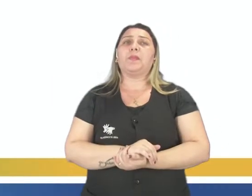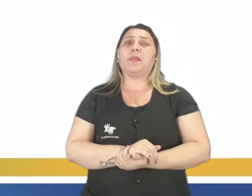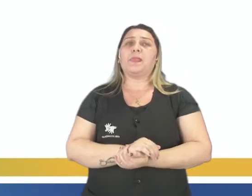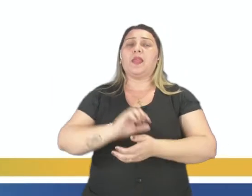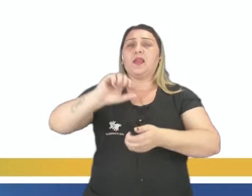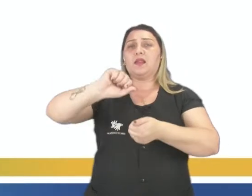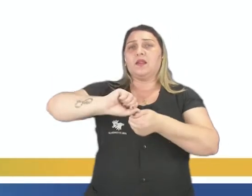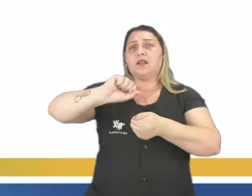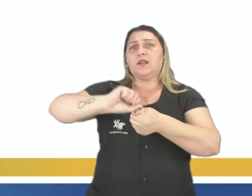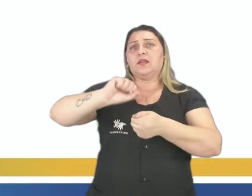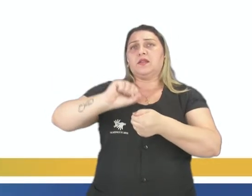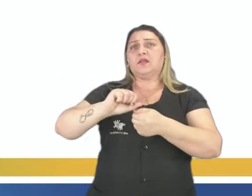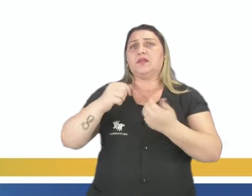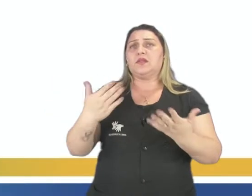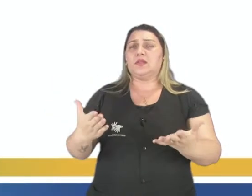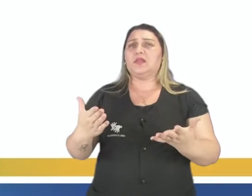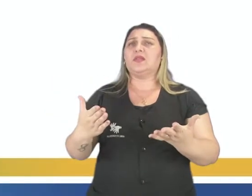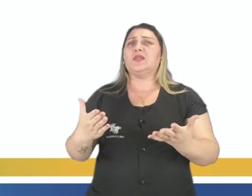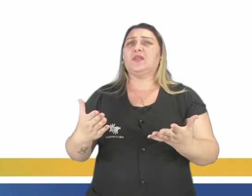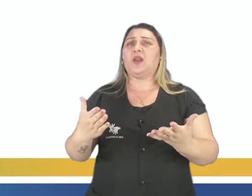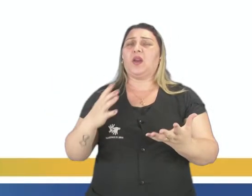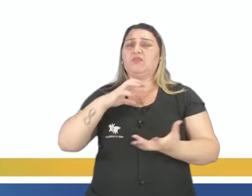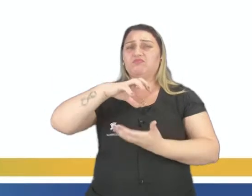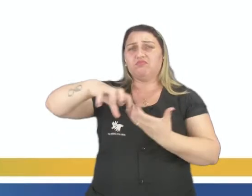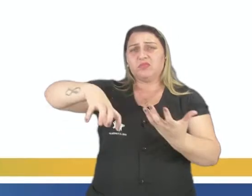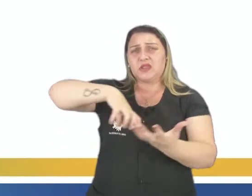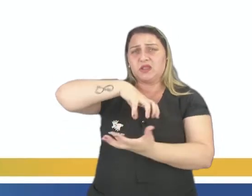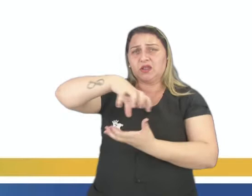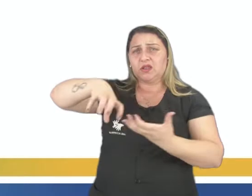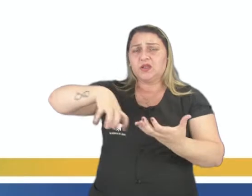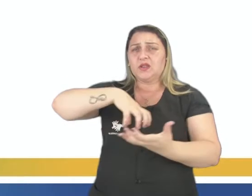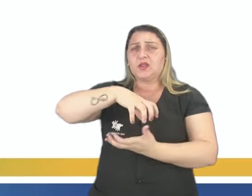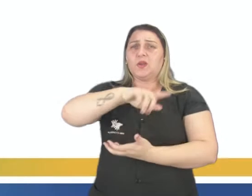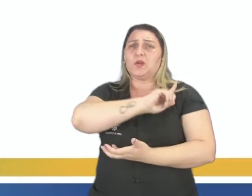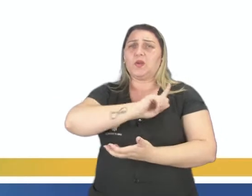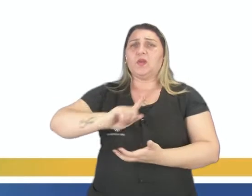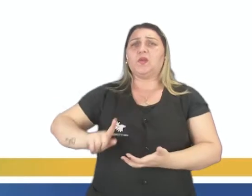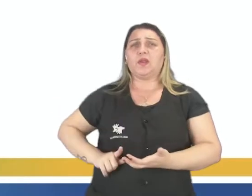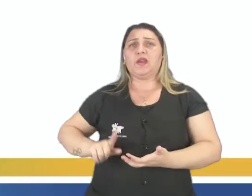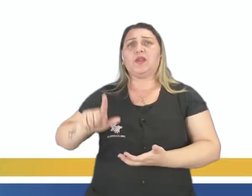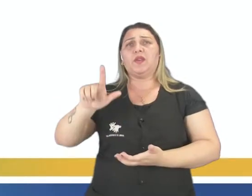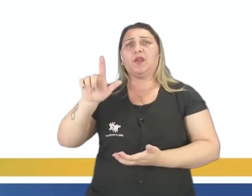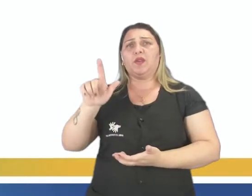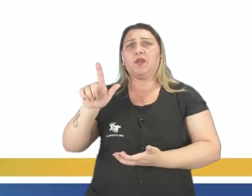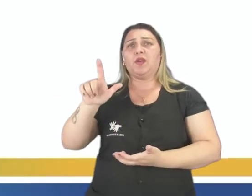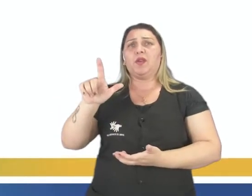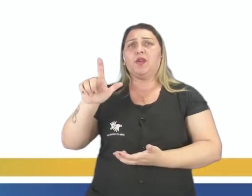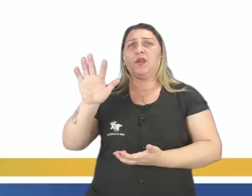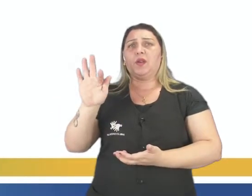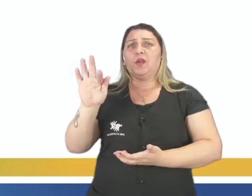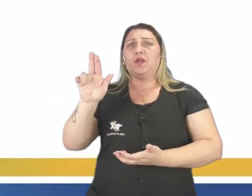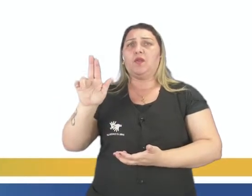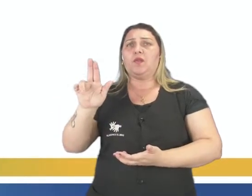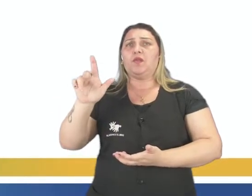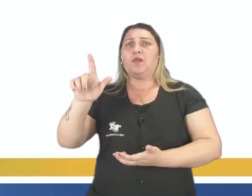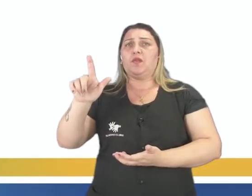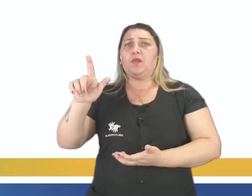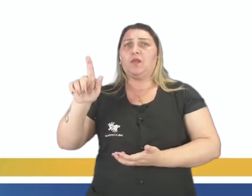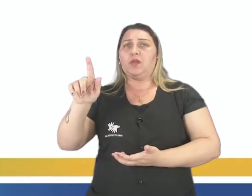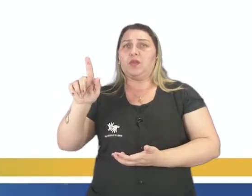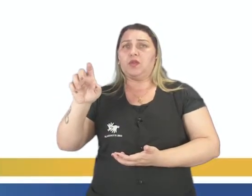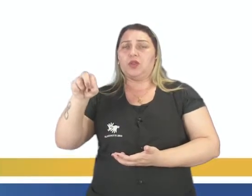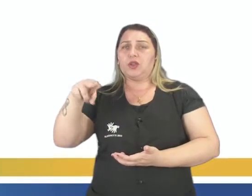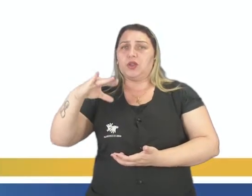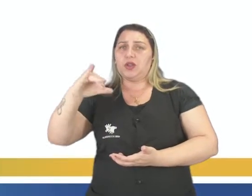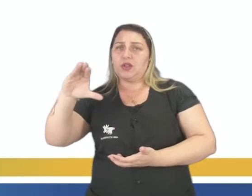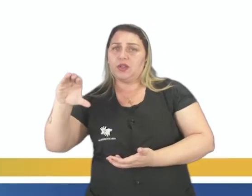fazer um embrião de uma revolução, né? Contestar aí o governo de Fulgêncio, né? Então aí o Fidel, ele orquestra